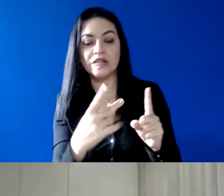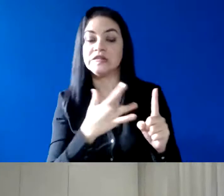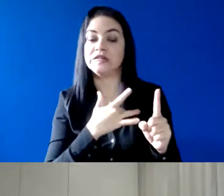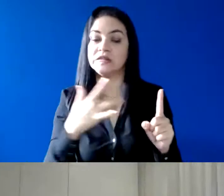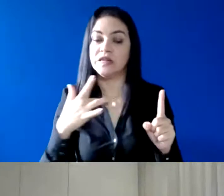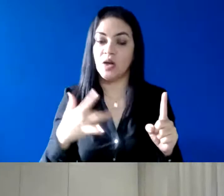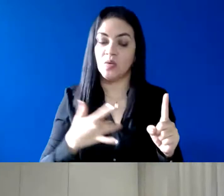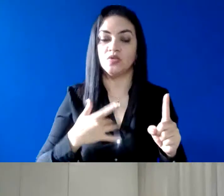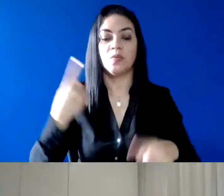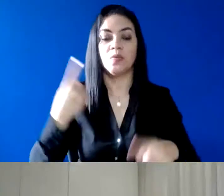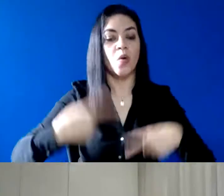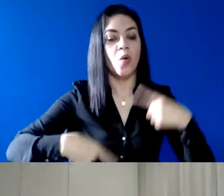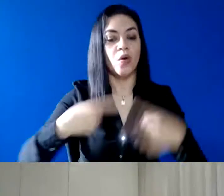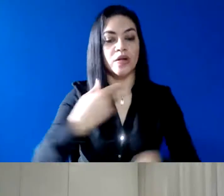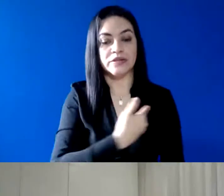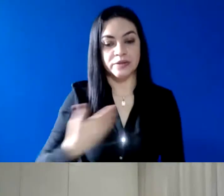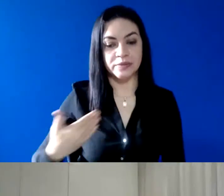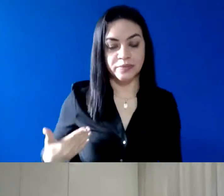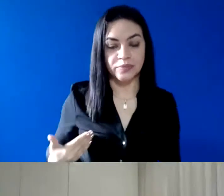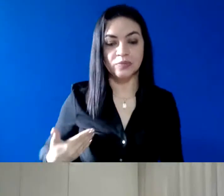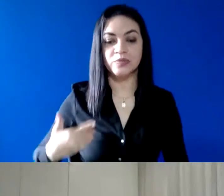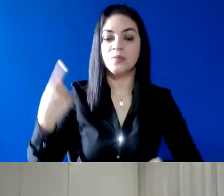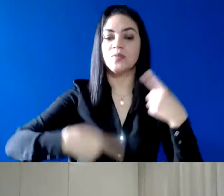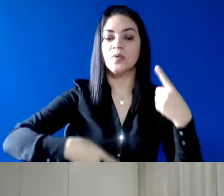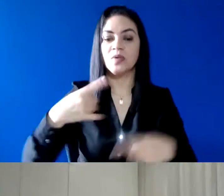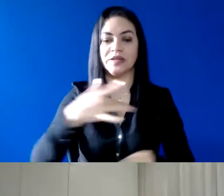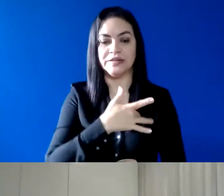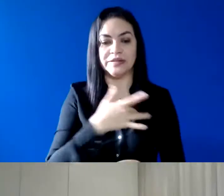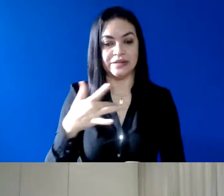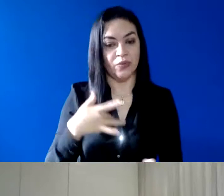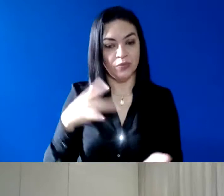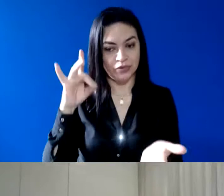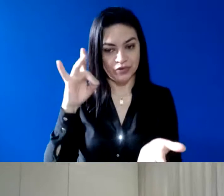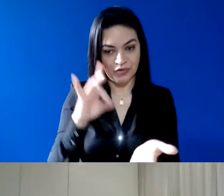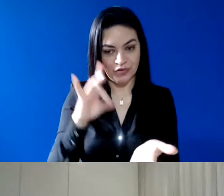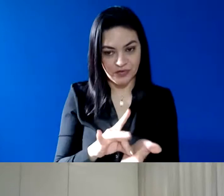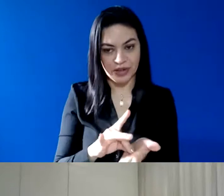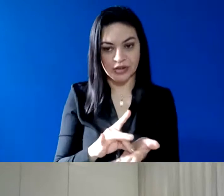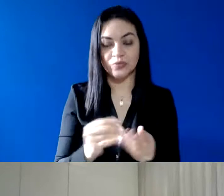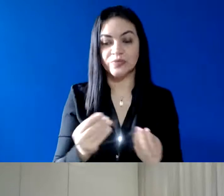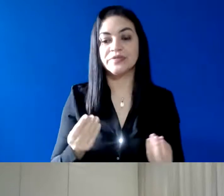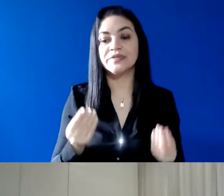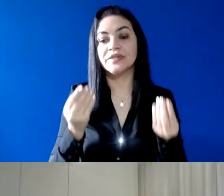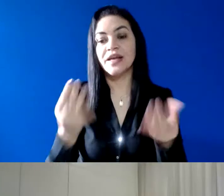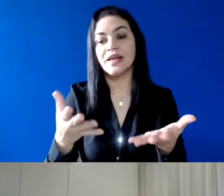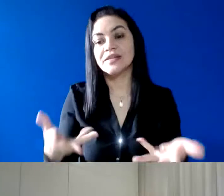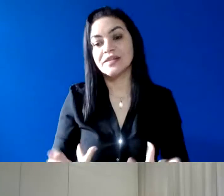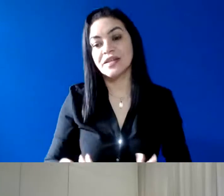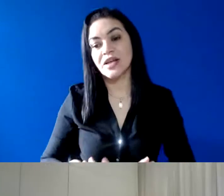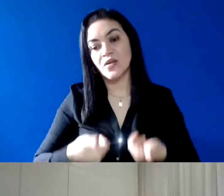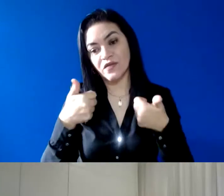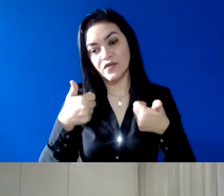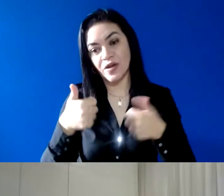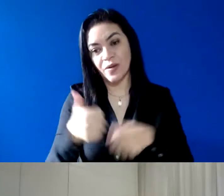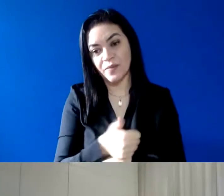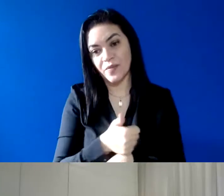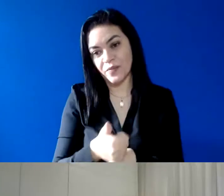políticas públicas, enquanto política em saúde, de fato, trazer essa qualificação para o